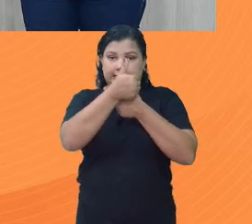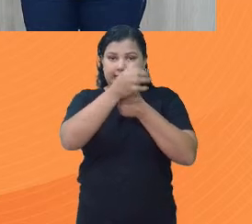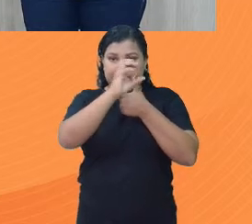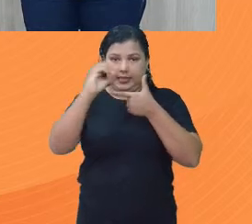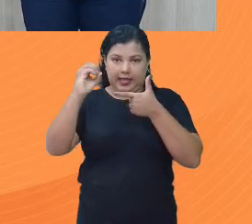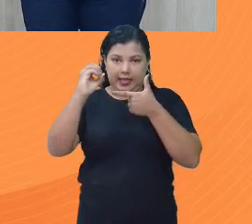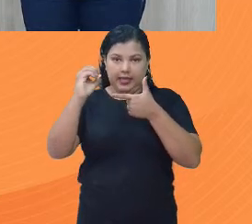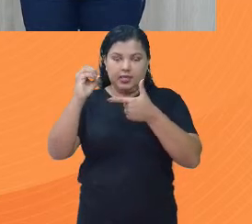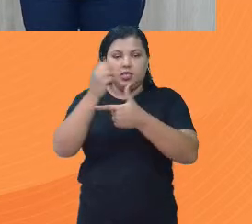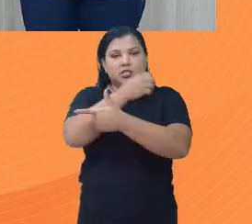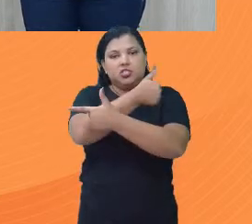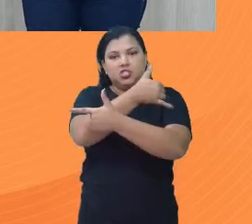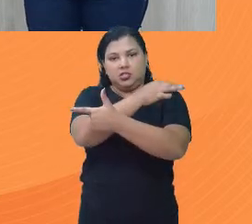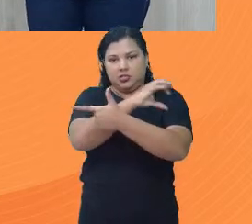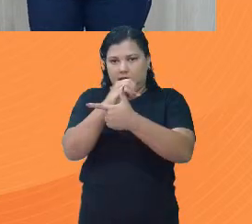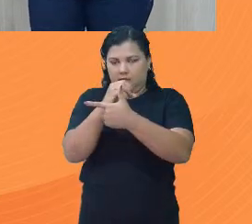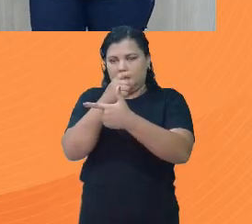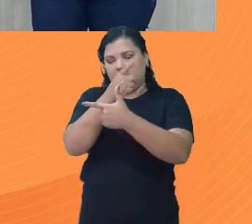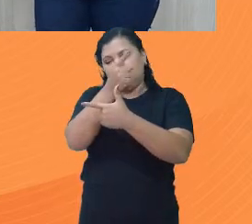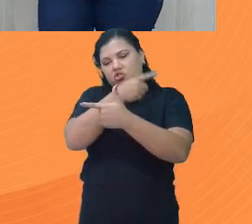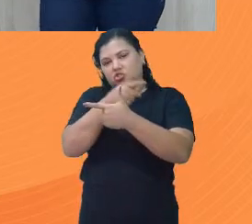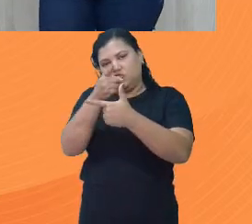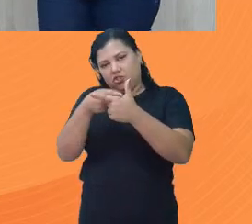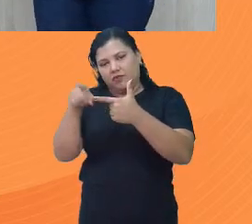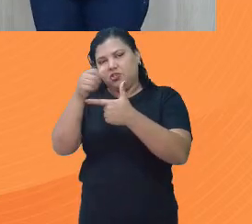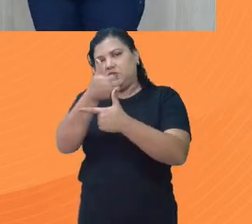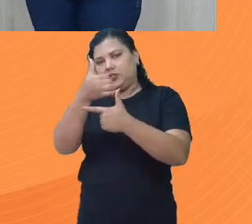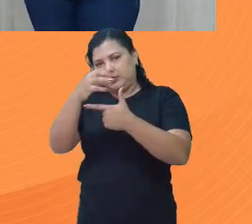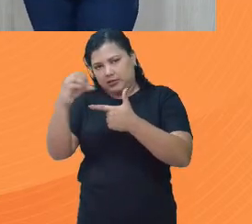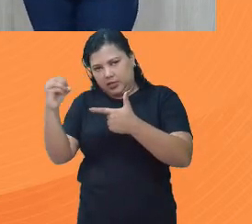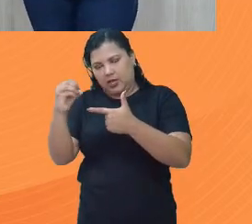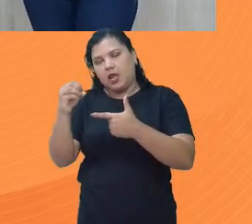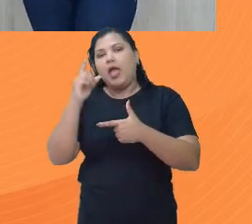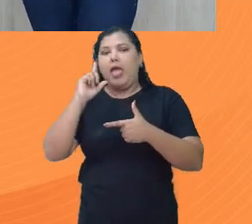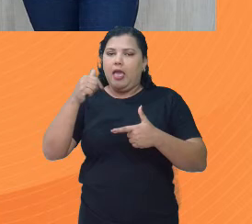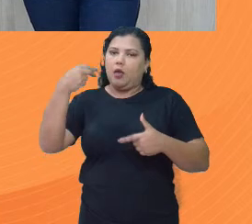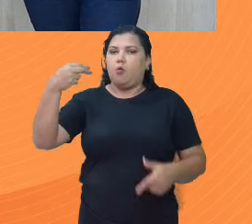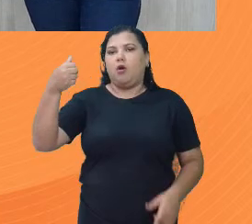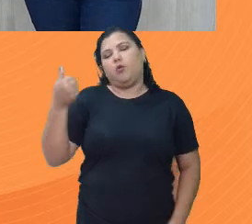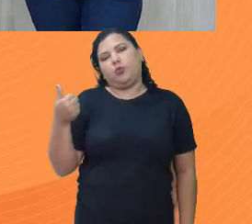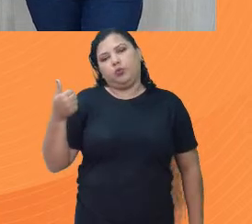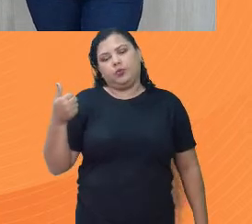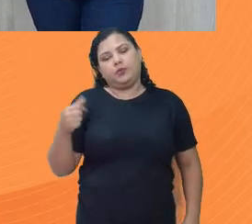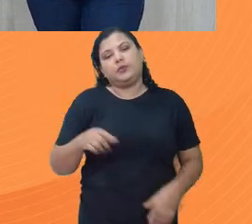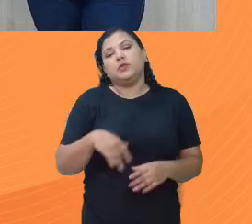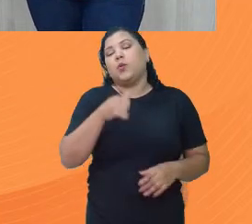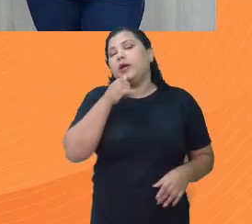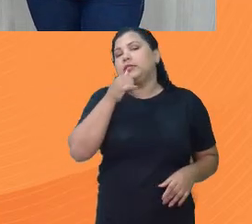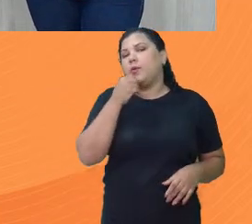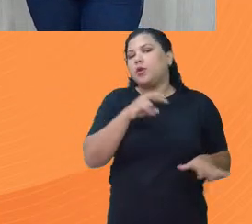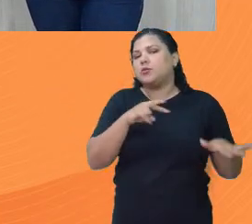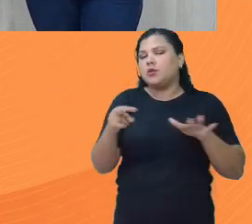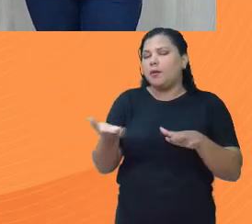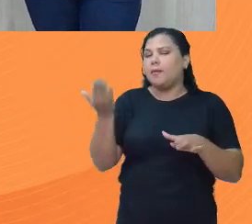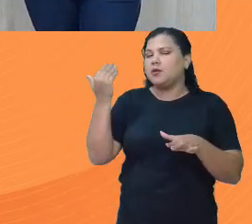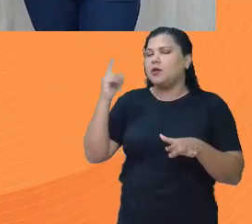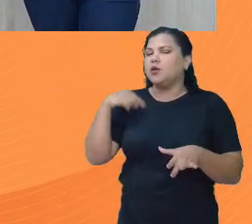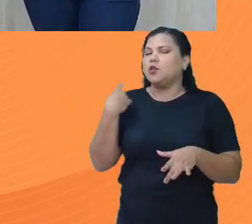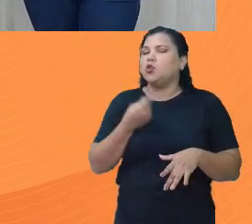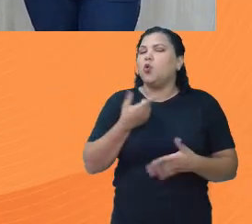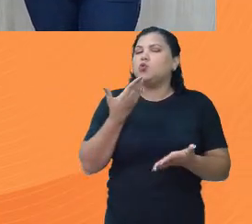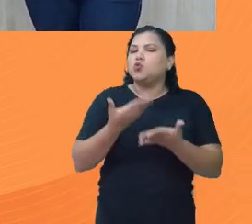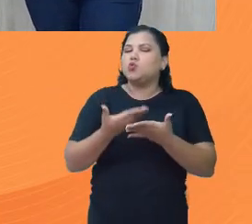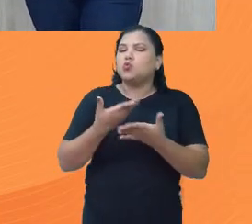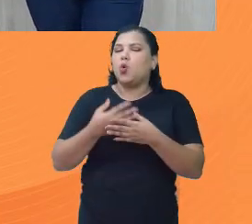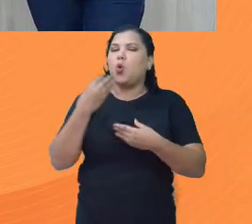Então, a gente já começa fazendo aí algumas leituras dessa fração, né? Algumas semanas atrás, como eu falei, a gente estudou bem esmiuçado